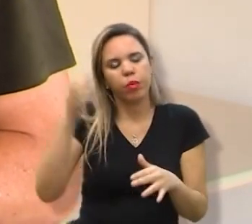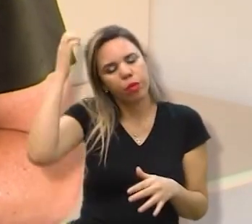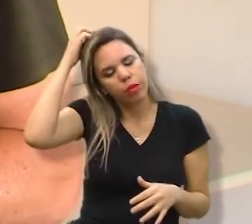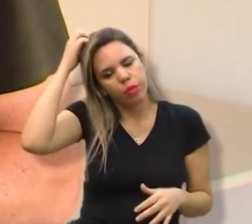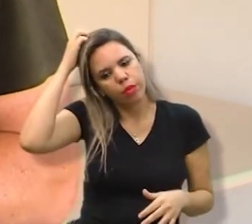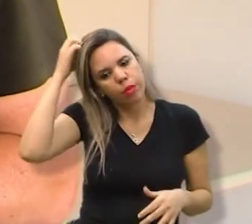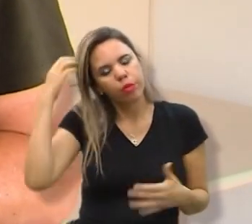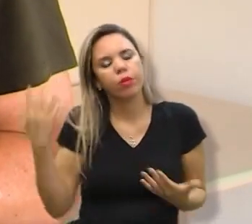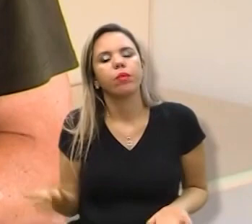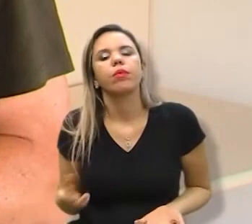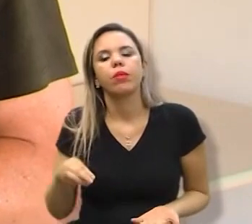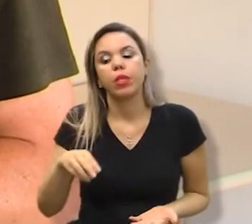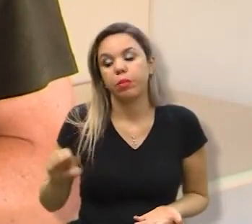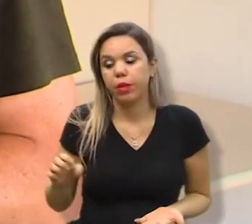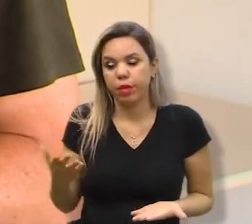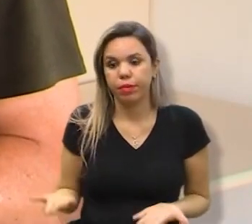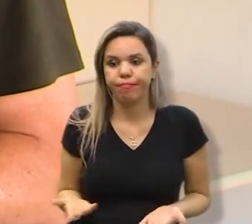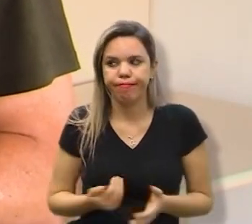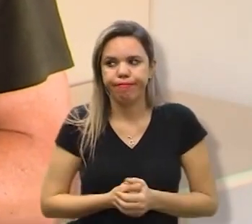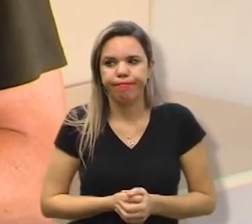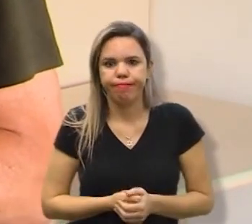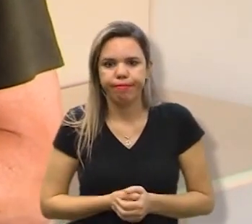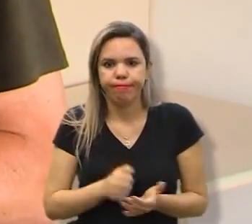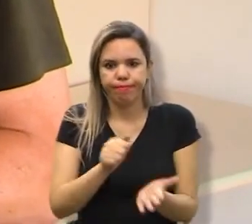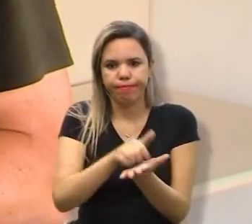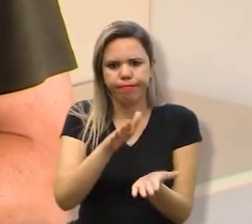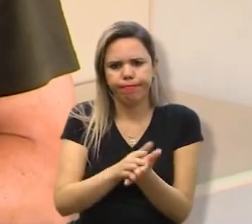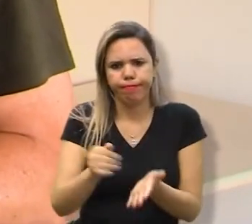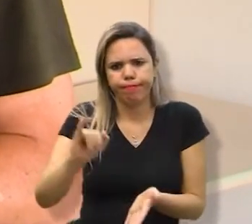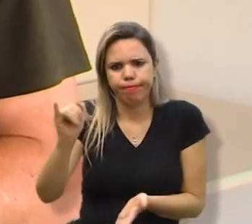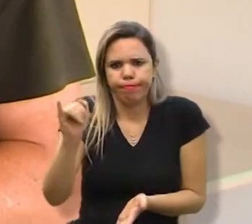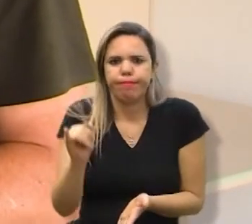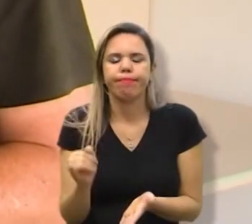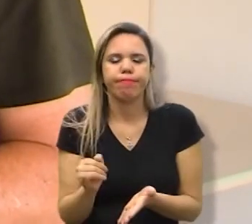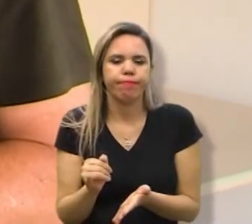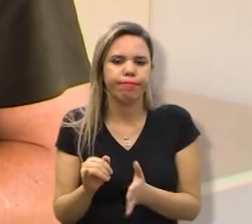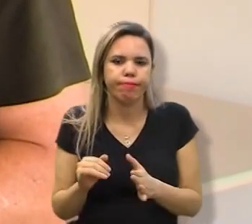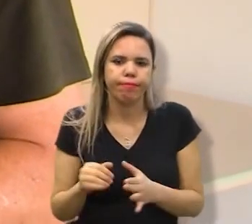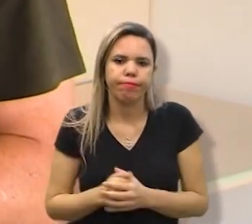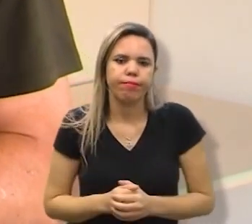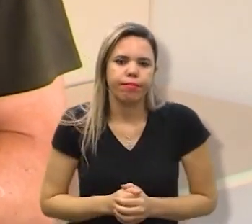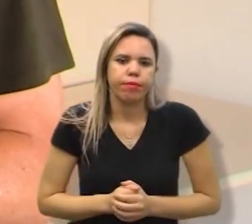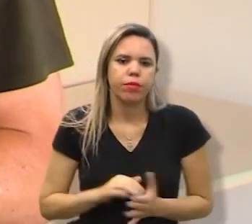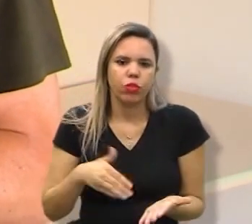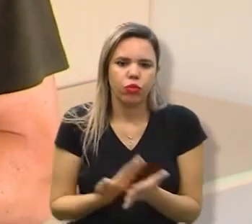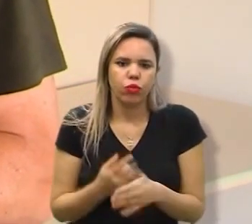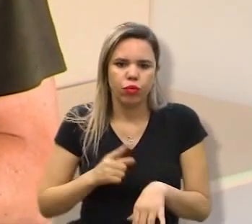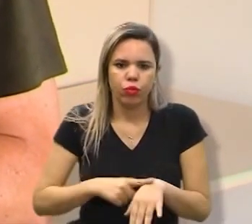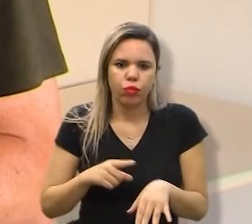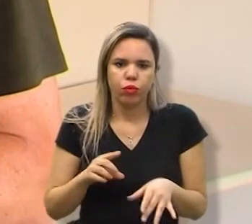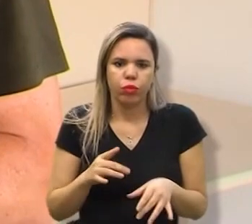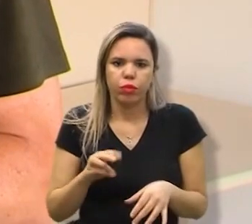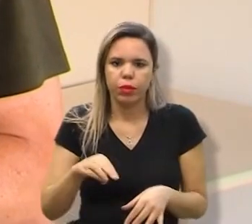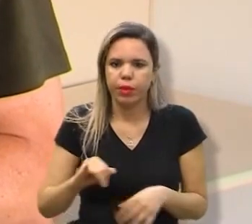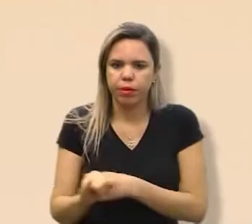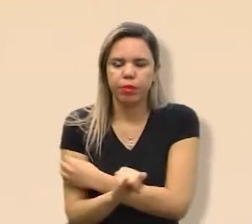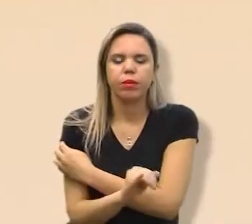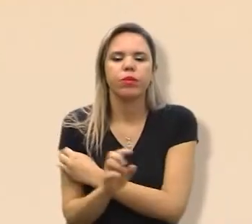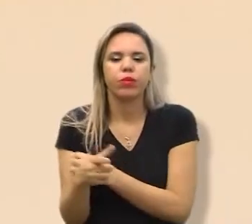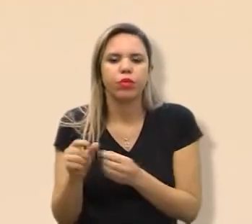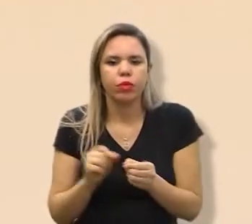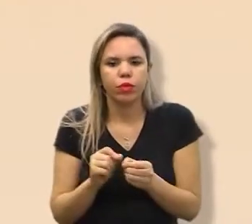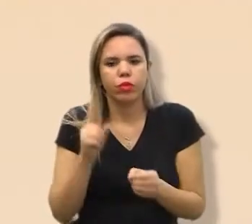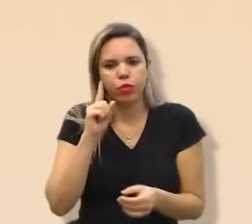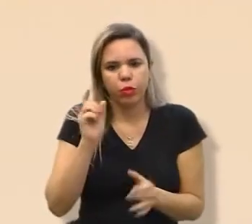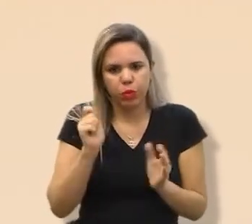fosse microempresa, ME, e aí com multa, juros e retroagem até aquele momento que ele deixou de ser MEI.